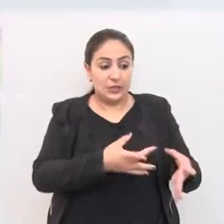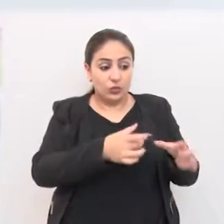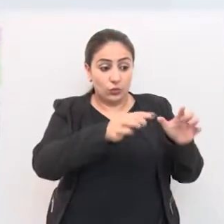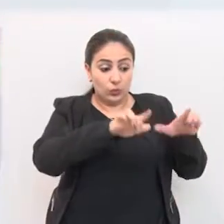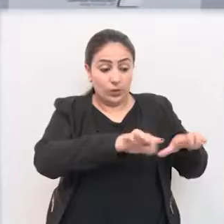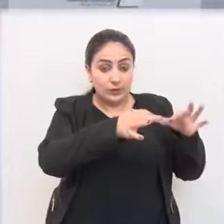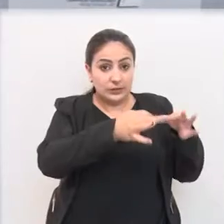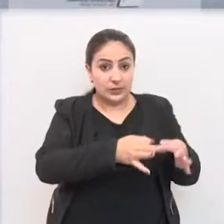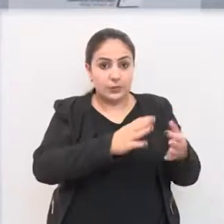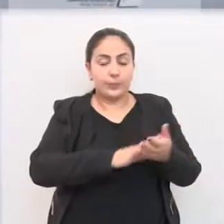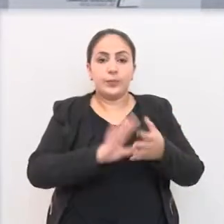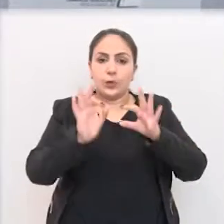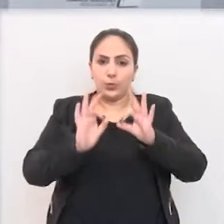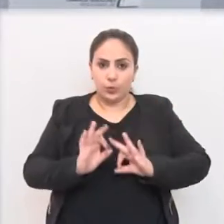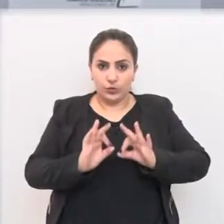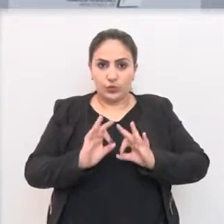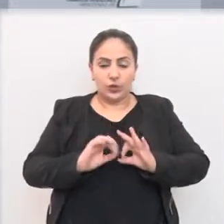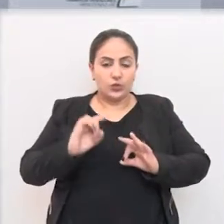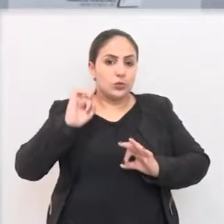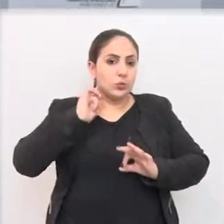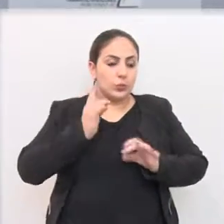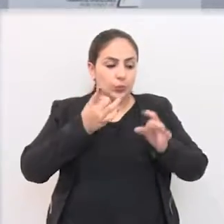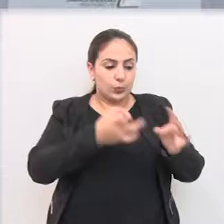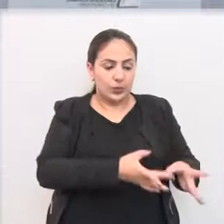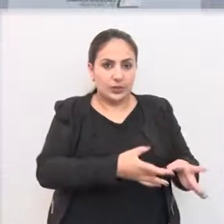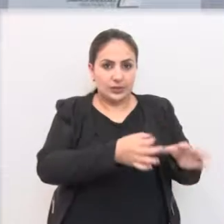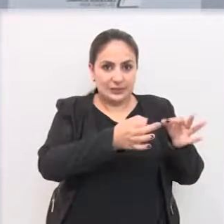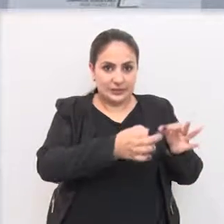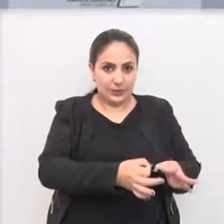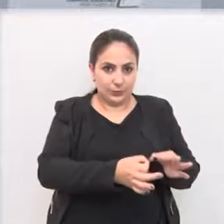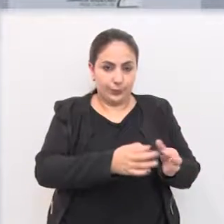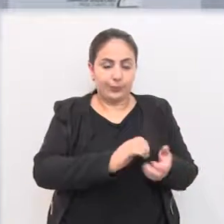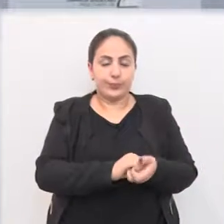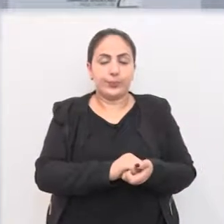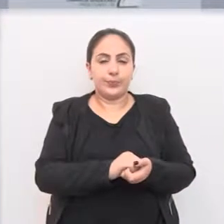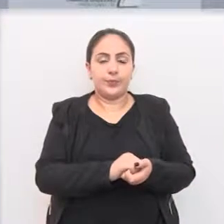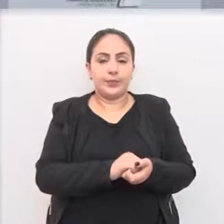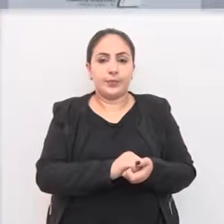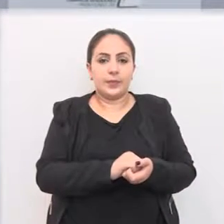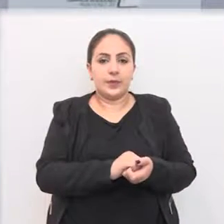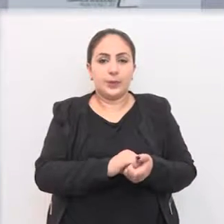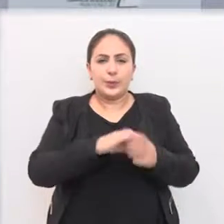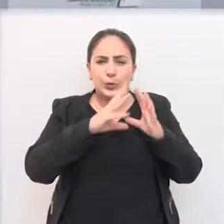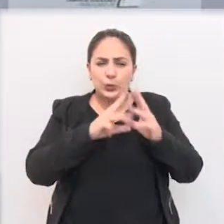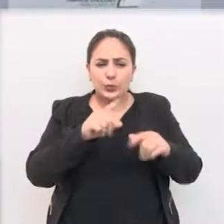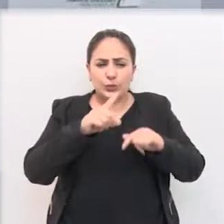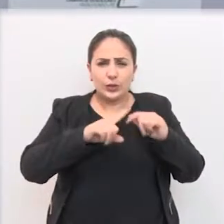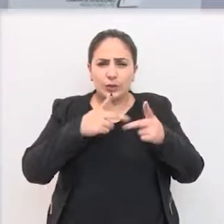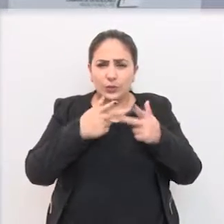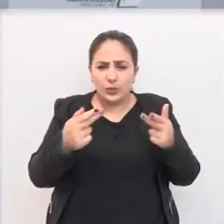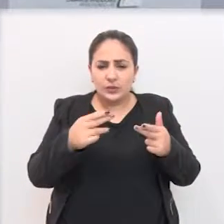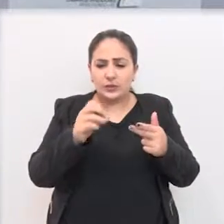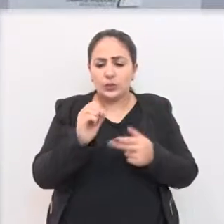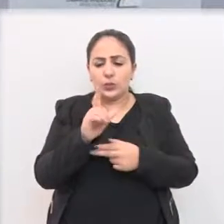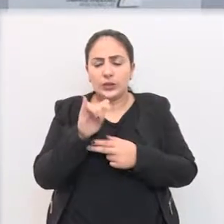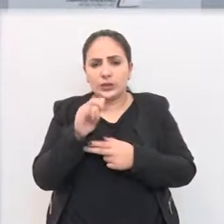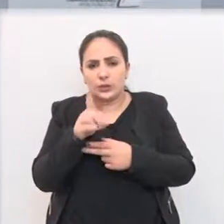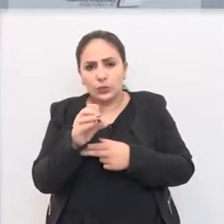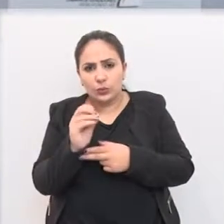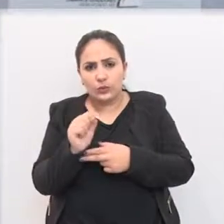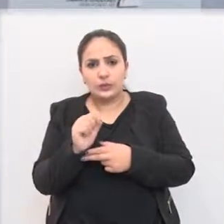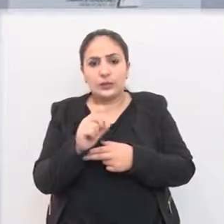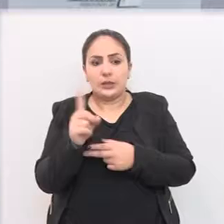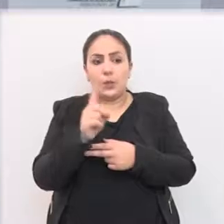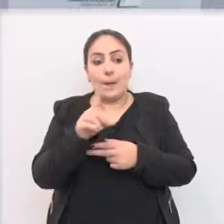resíduos. O projeto Descarte Certo é para aqueles resíduos sólidos onde